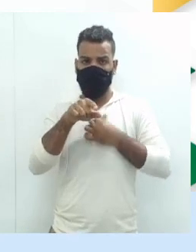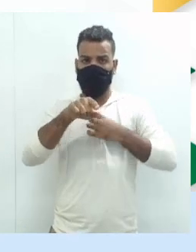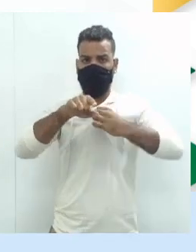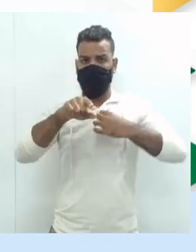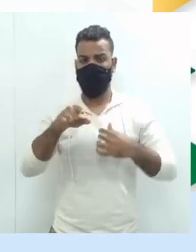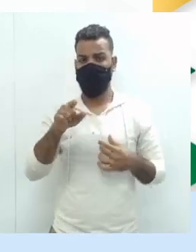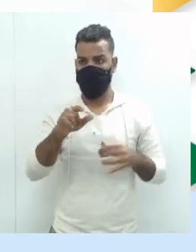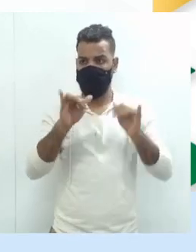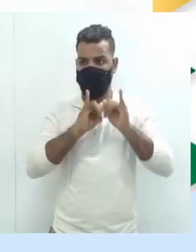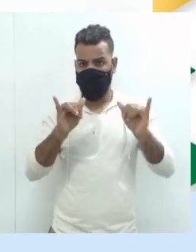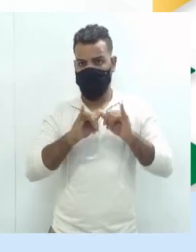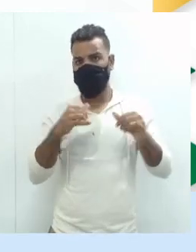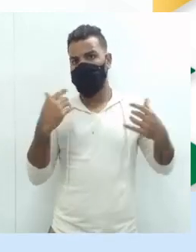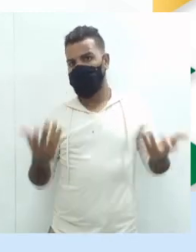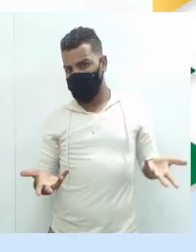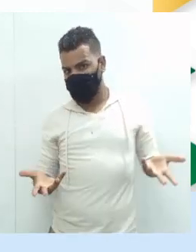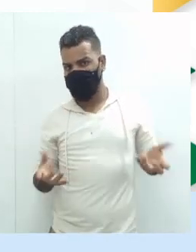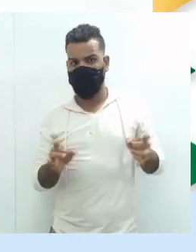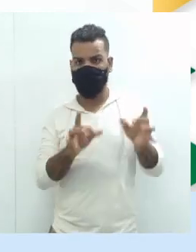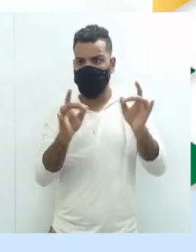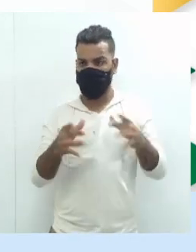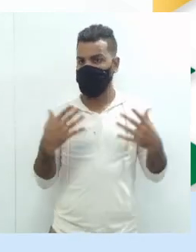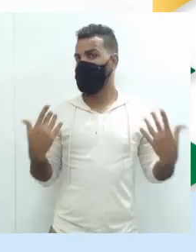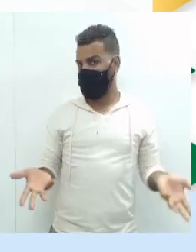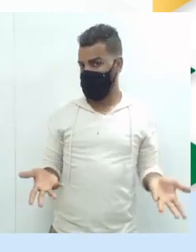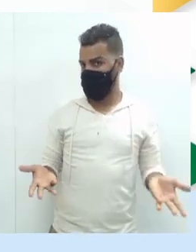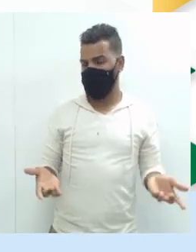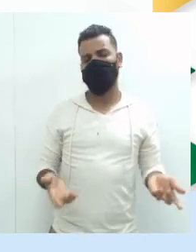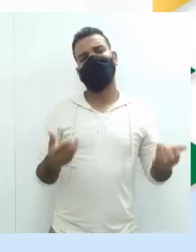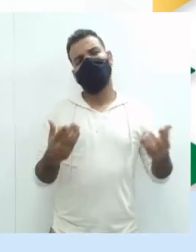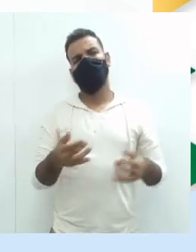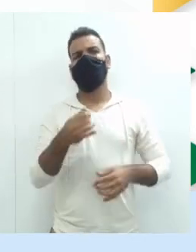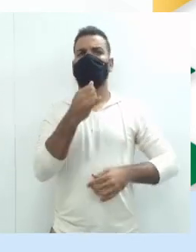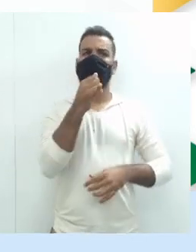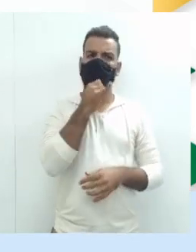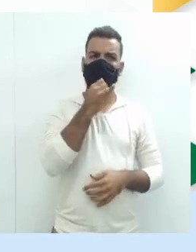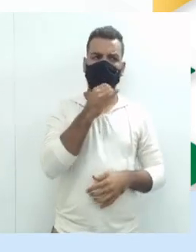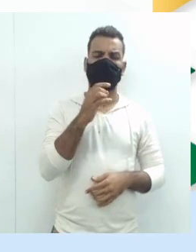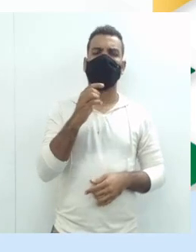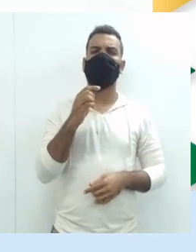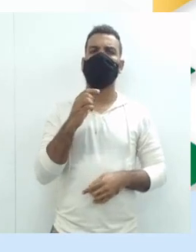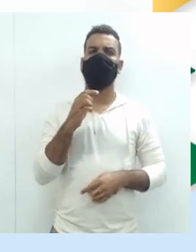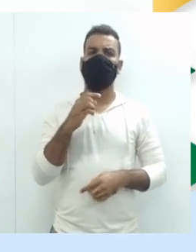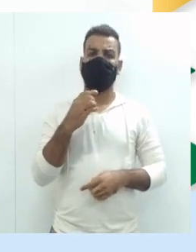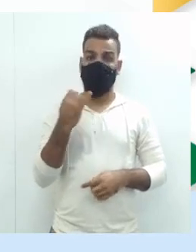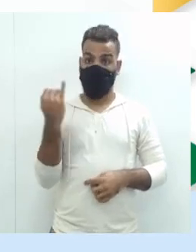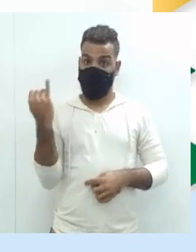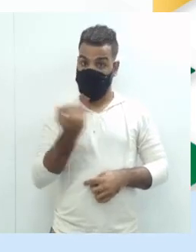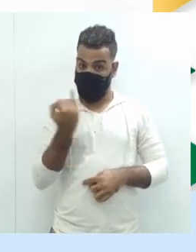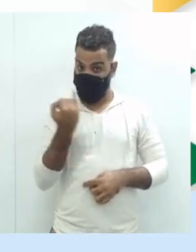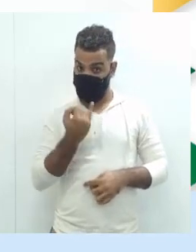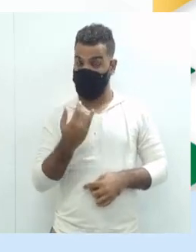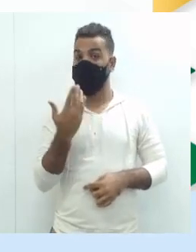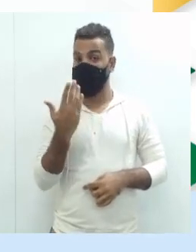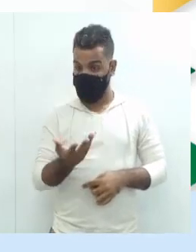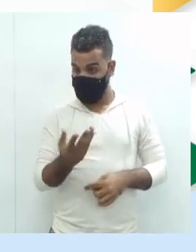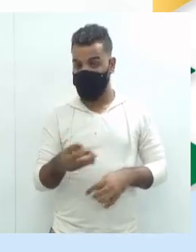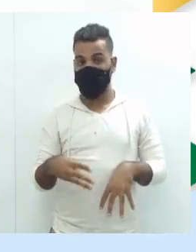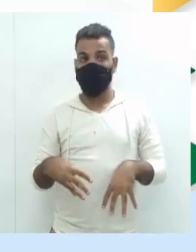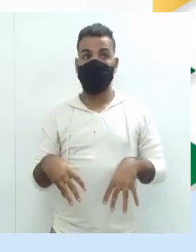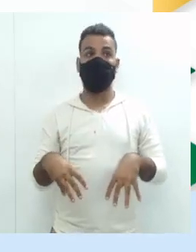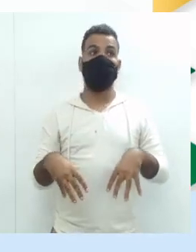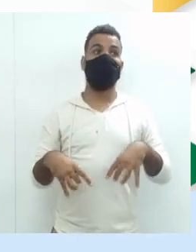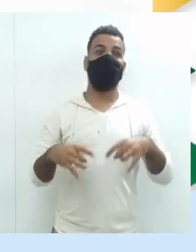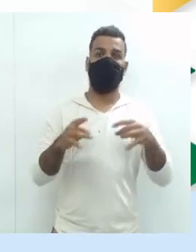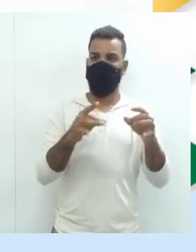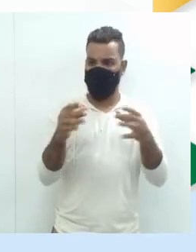está divulgando, que você está vendendo. Então, os textos publicitários, eles têm um papel muito importante, não só para vender